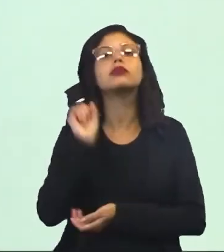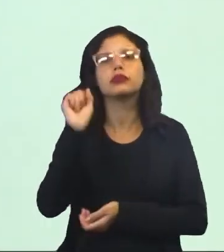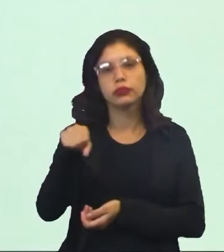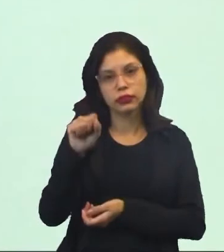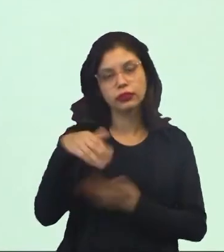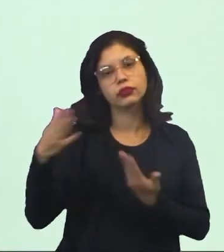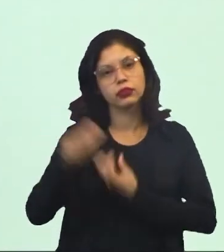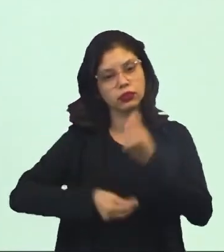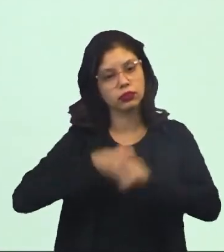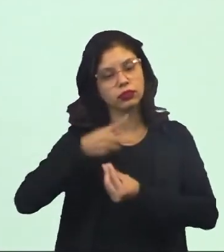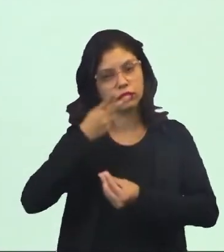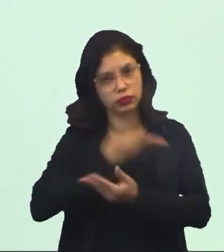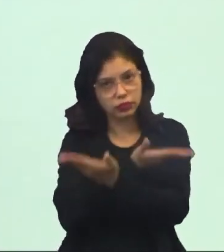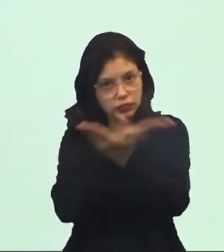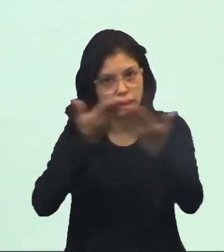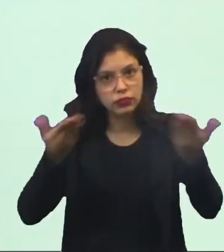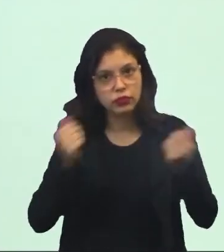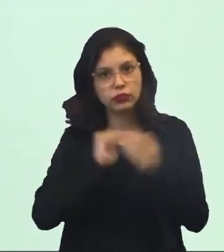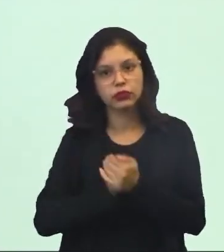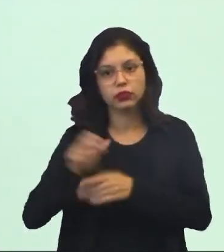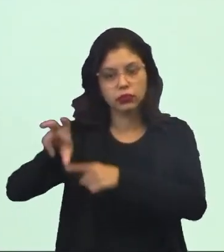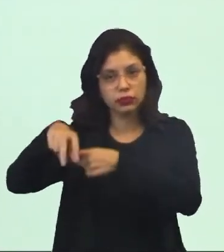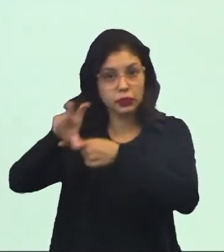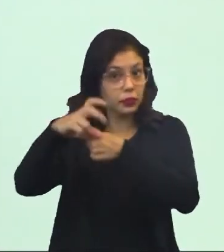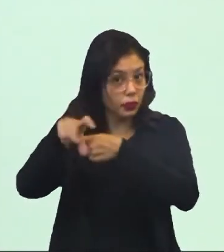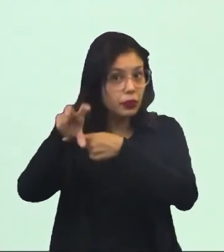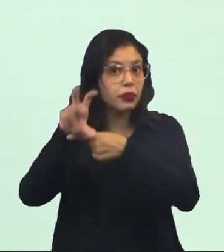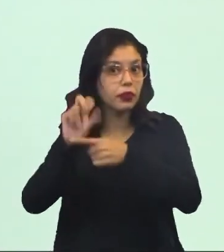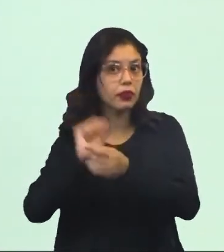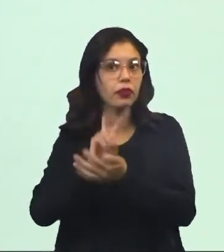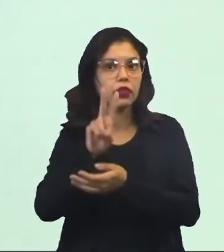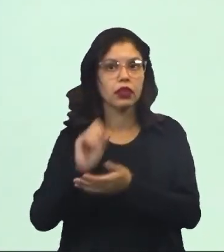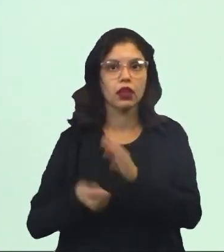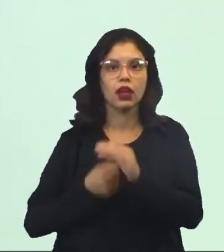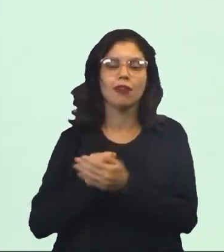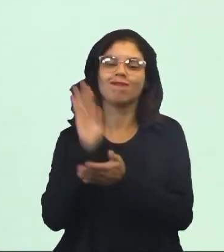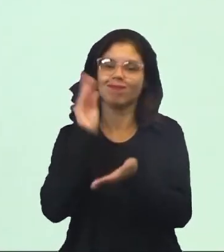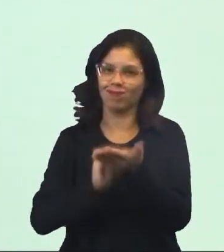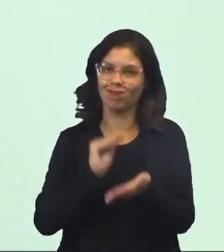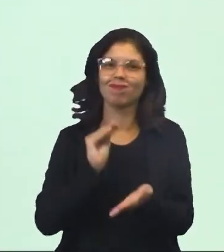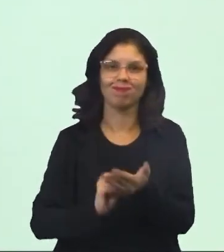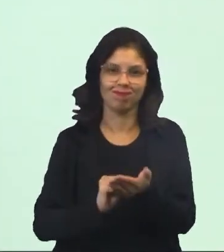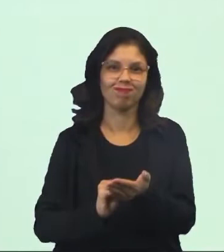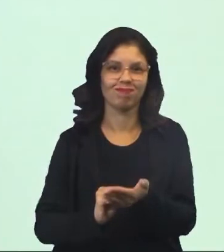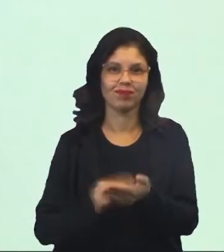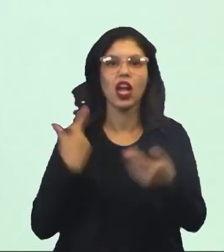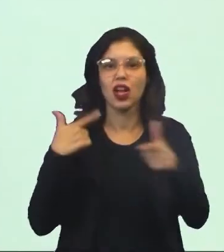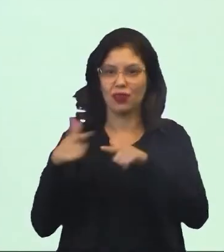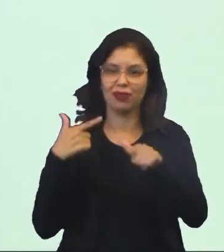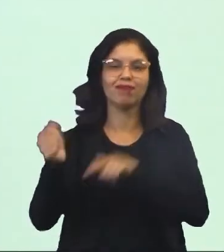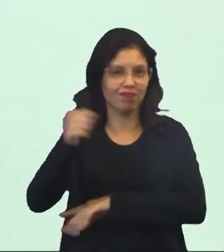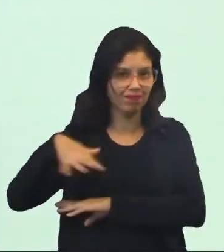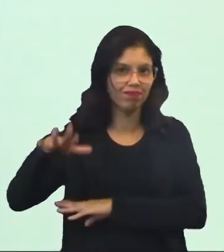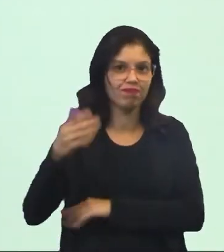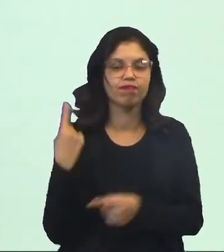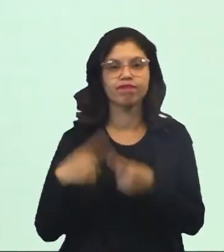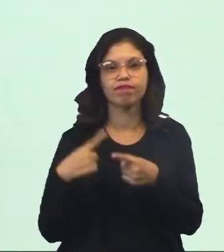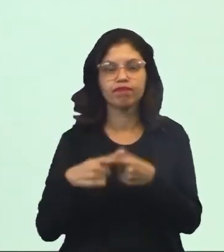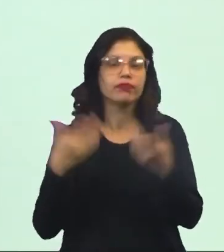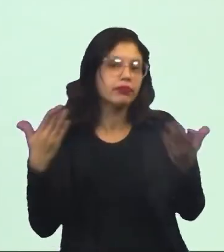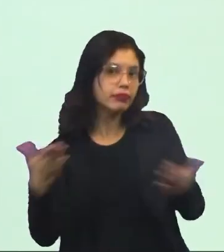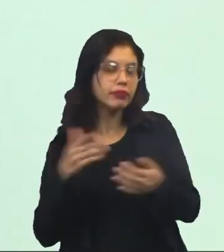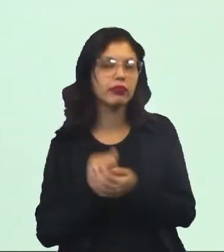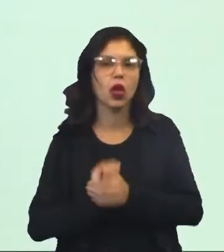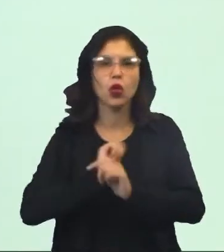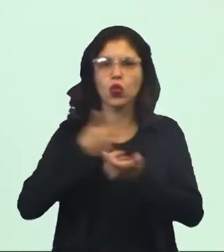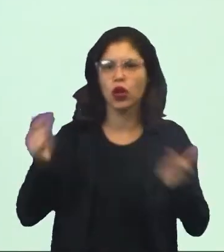conforme eu havia falado, essa mecanização vai gerando desemprego no campo. Por quê? O que uma colheita precisaria de